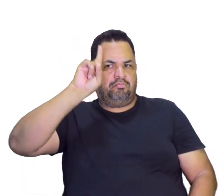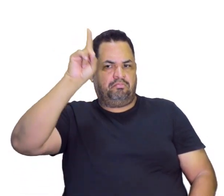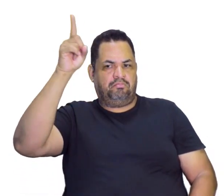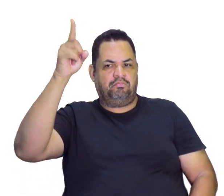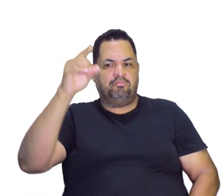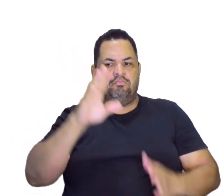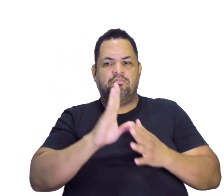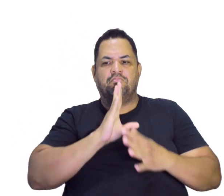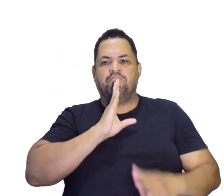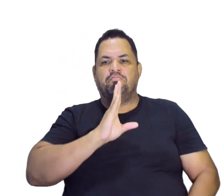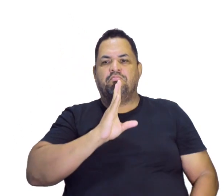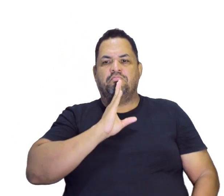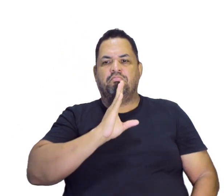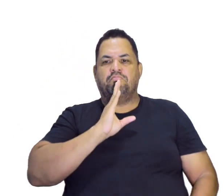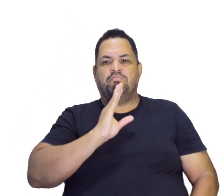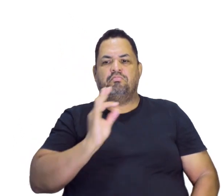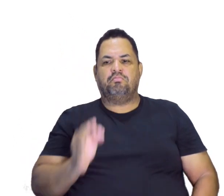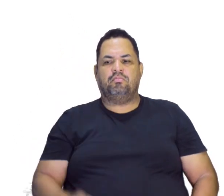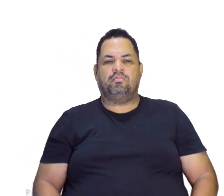intelectual e conhecimentos,